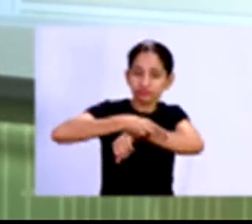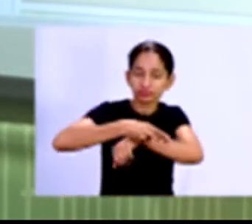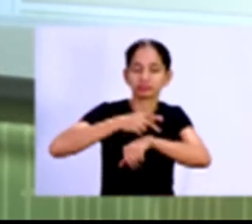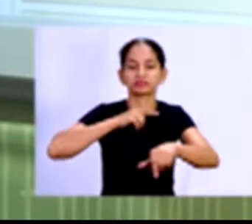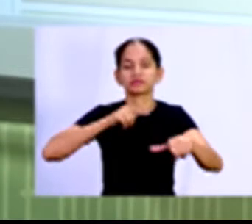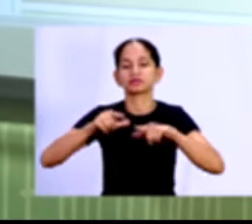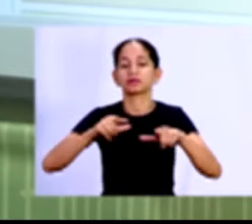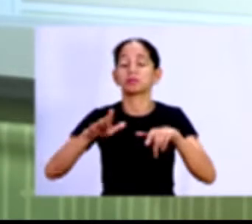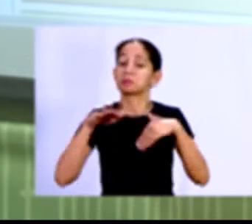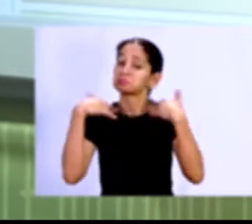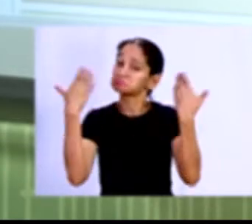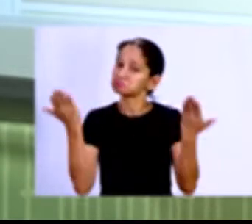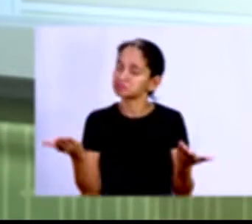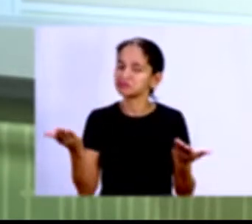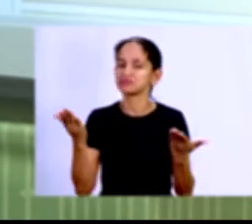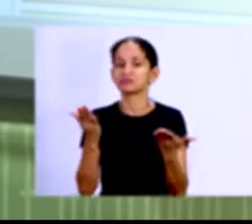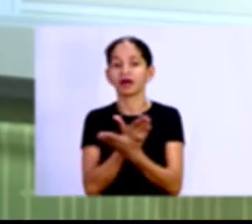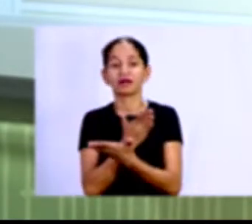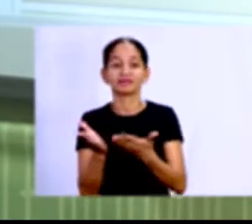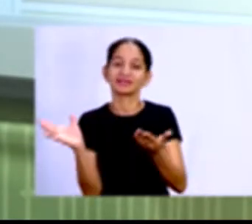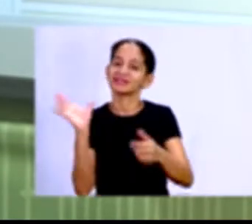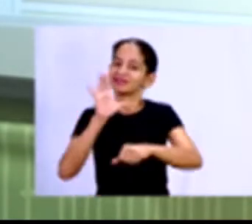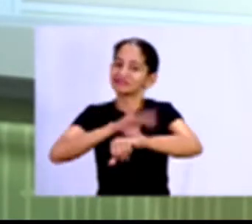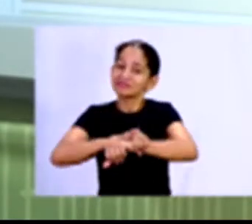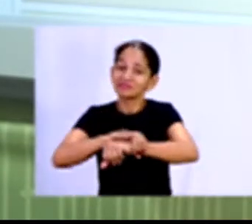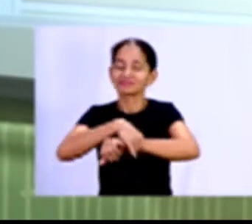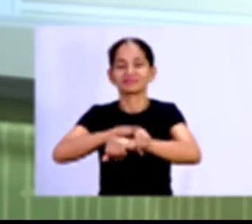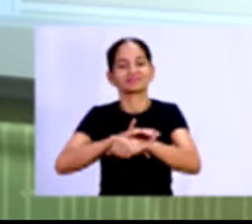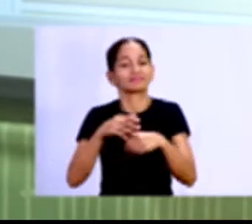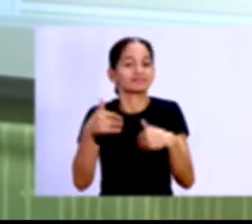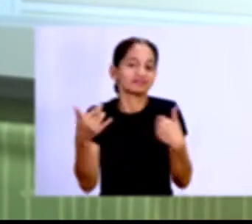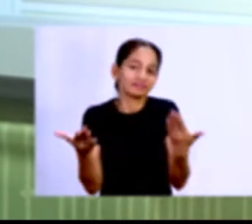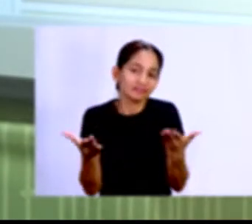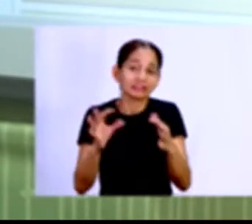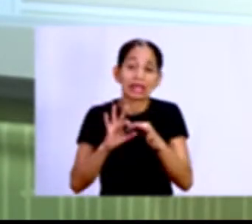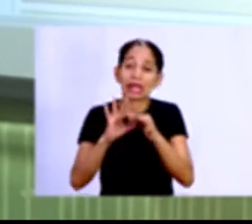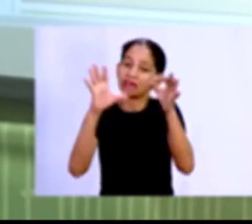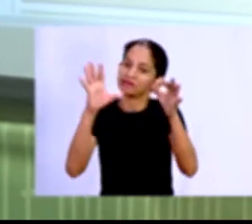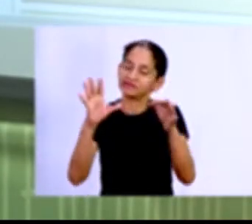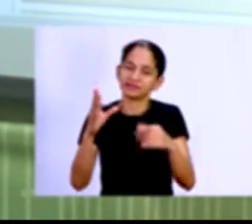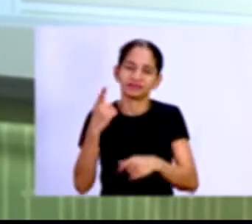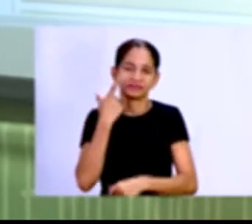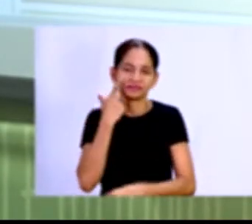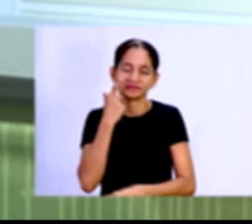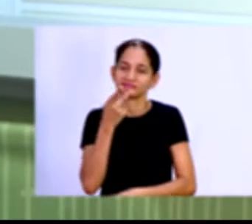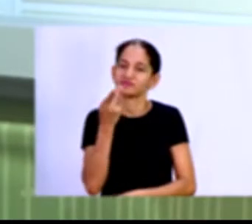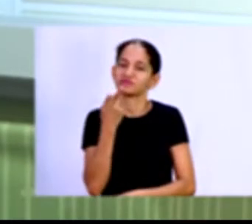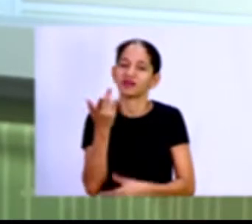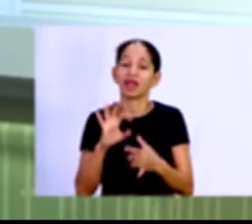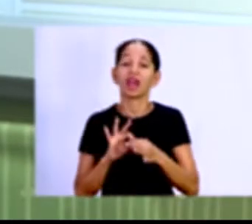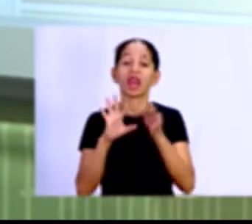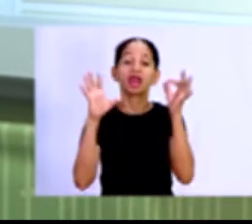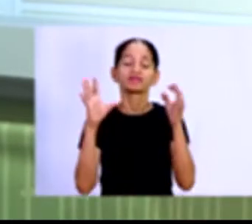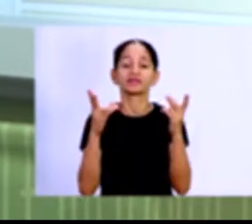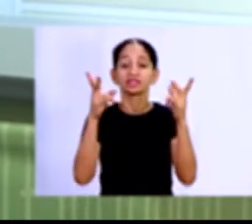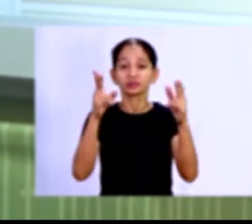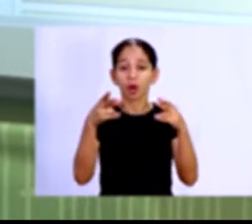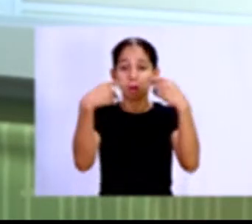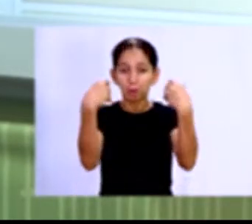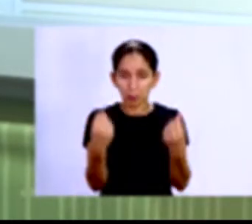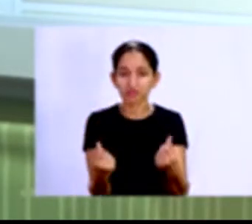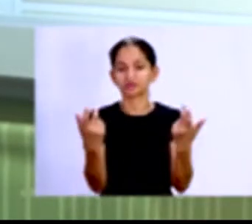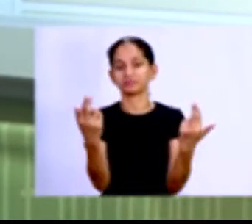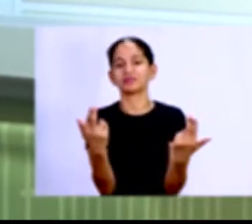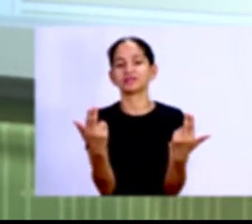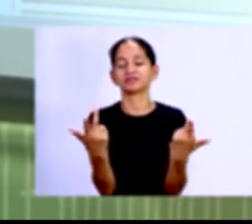aí já não é garantia, né? Porque são cursos livres, então ele não tem o mesmo peso que tem um